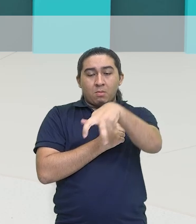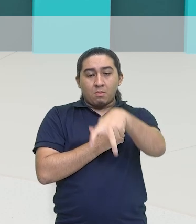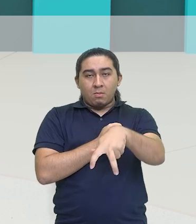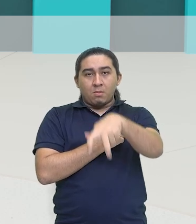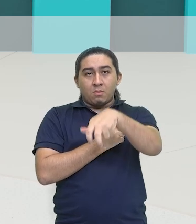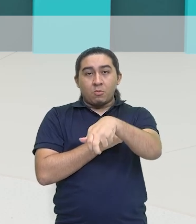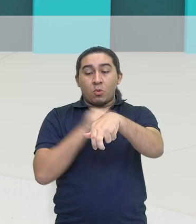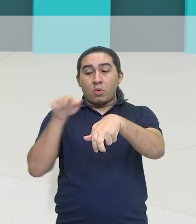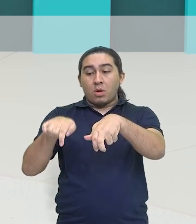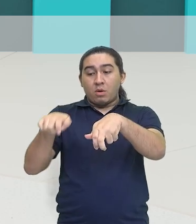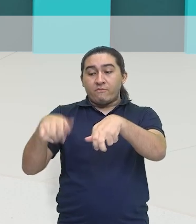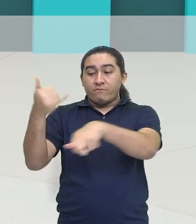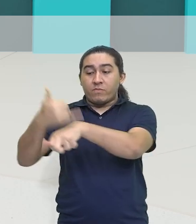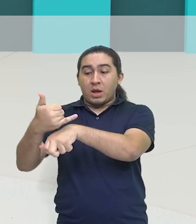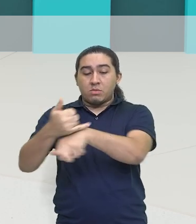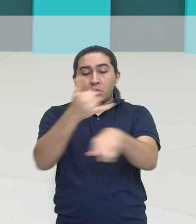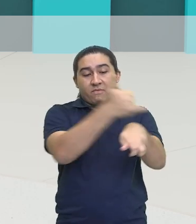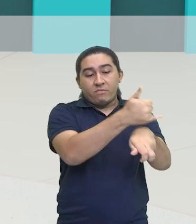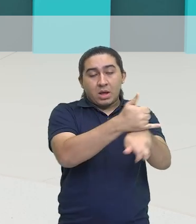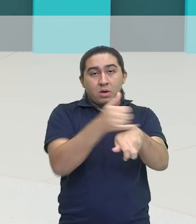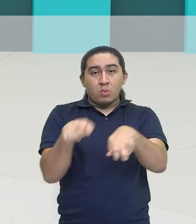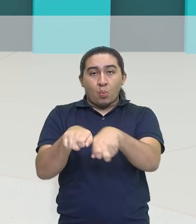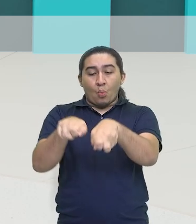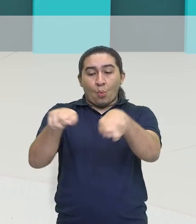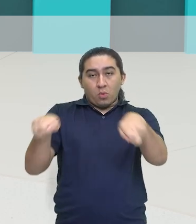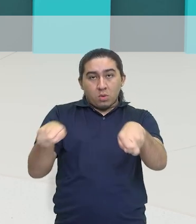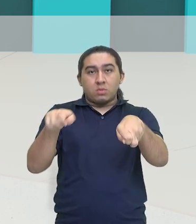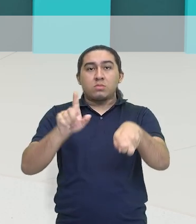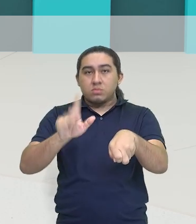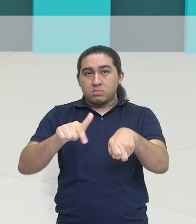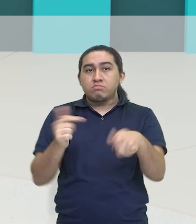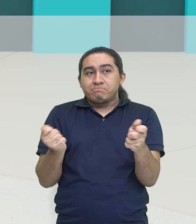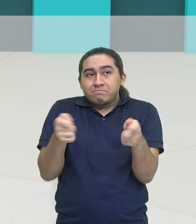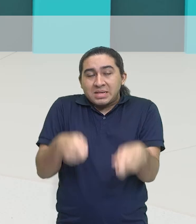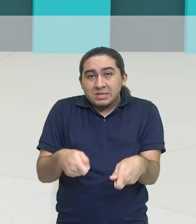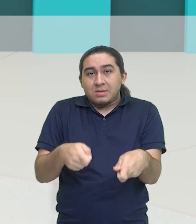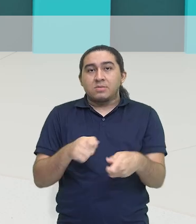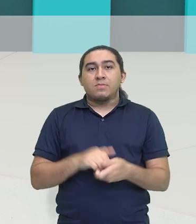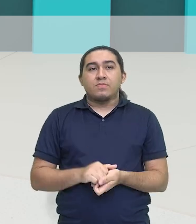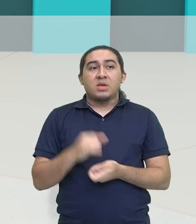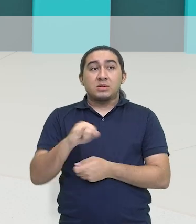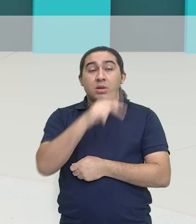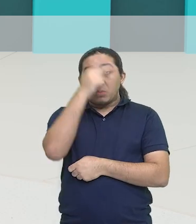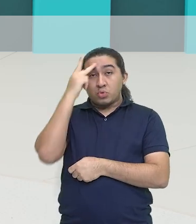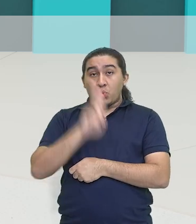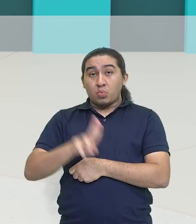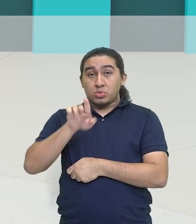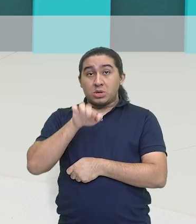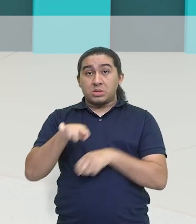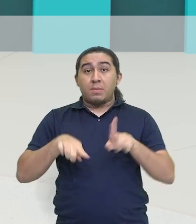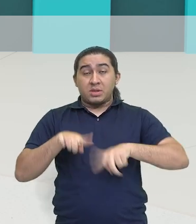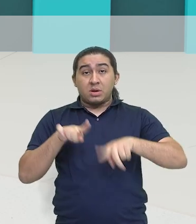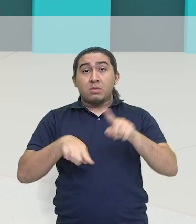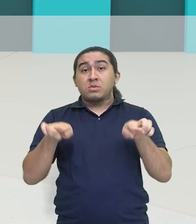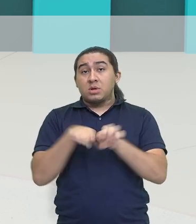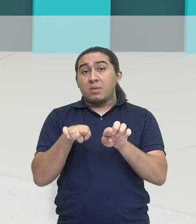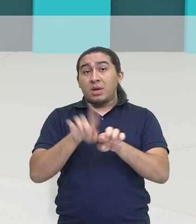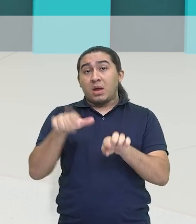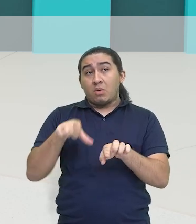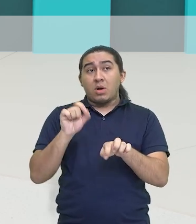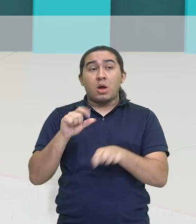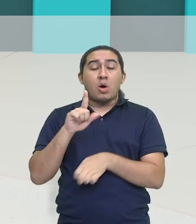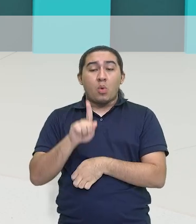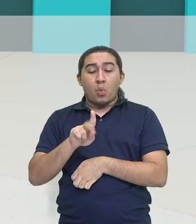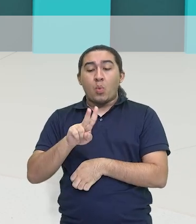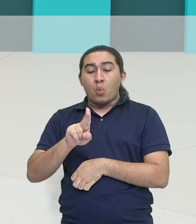né? Usando uma máquina. Então, quando você utiliza esse tipo de aparelho, você também está trabalhando